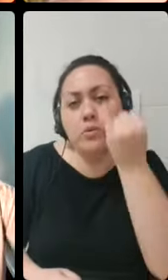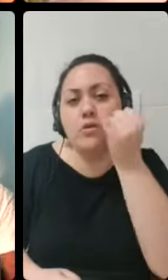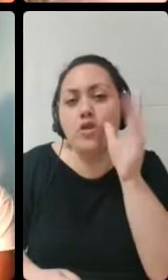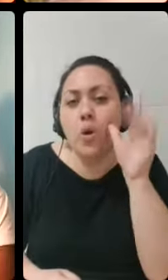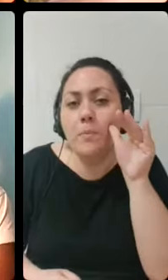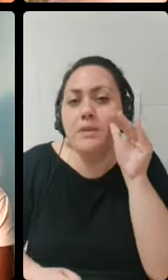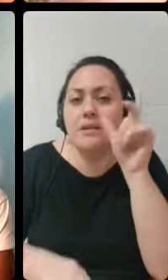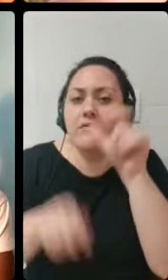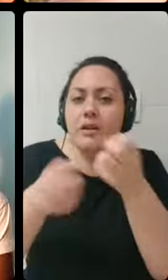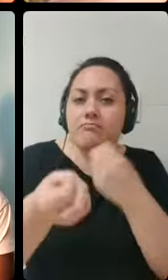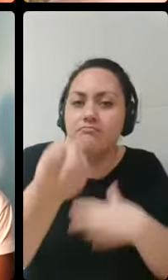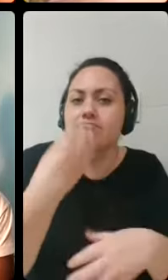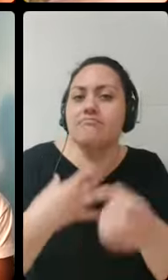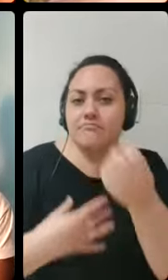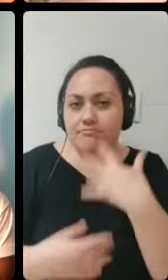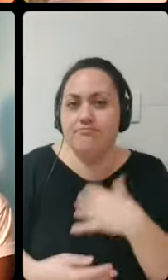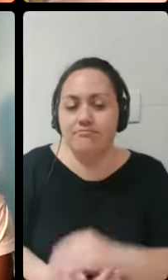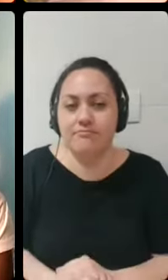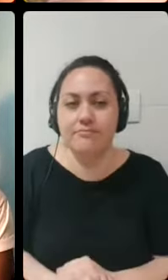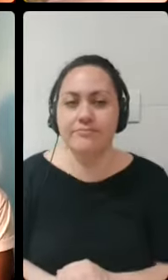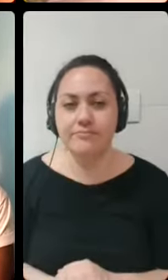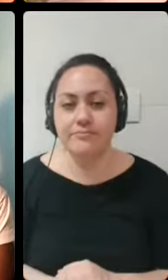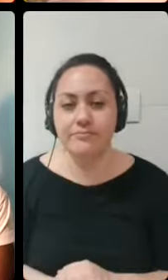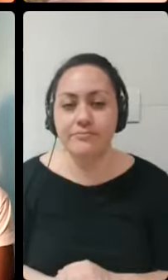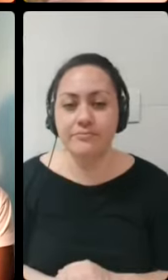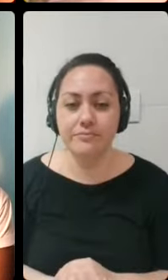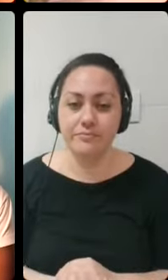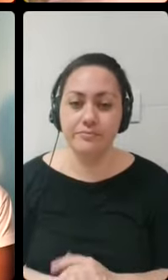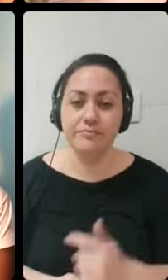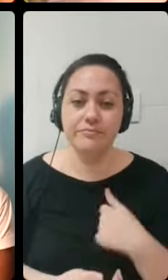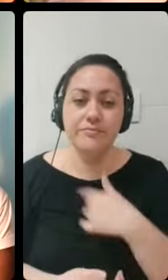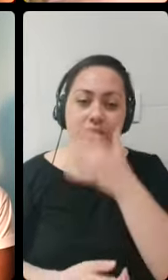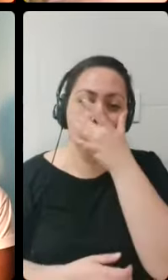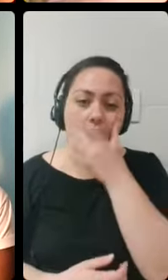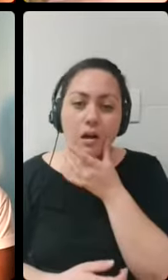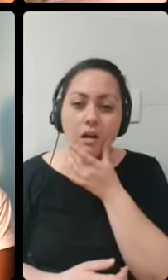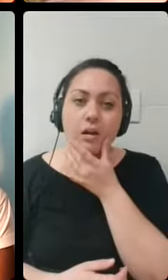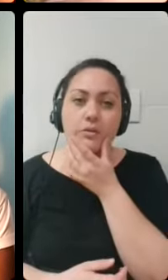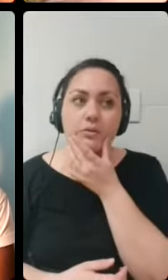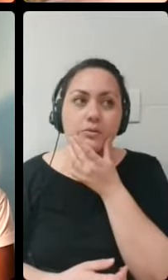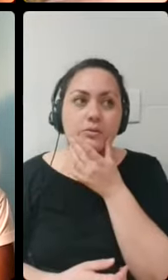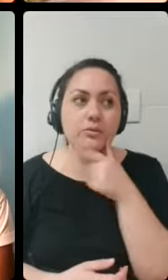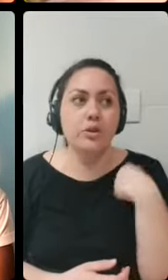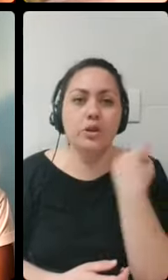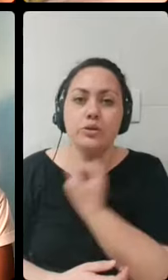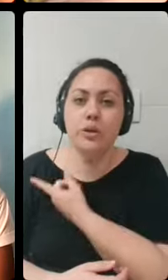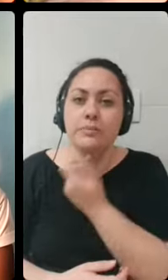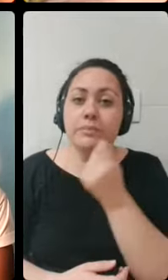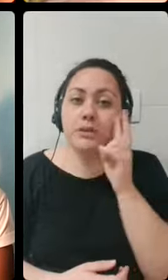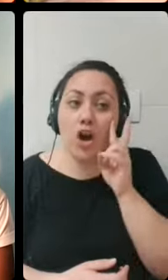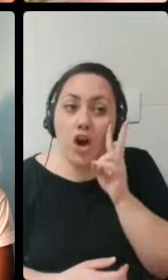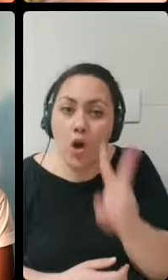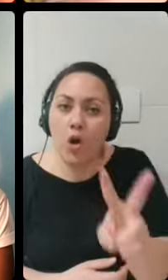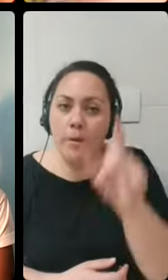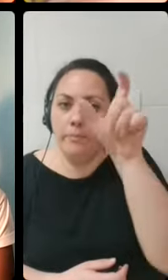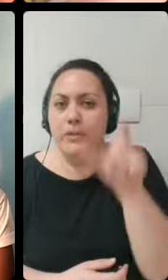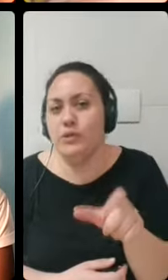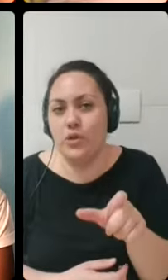a gente tem que poder olhar na pessoa, para a pessoa, inclusive, né? Para poder entender a doença física, né?